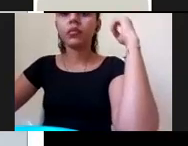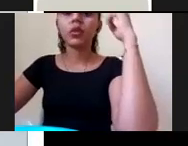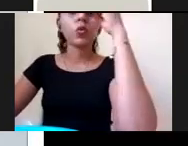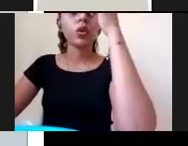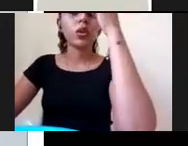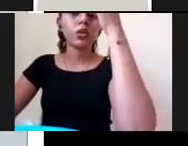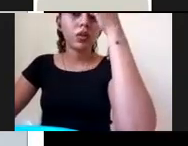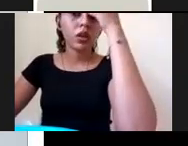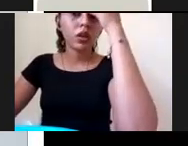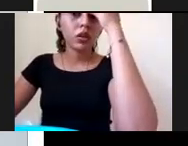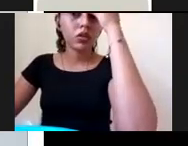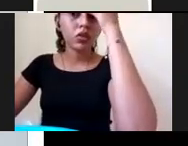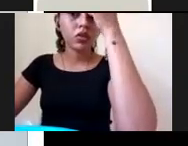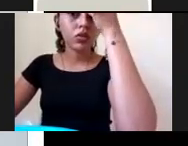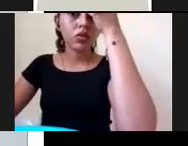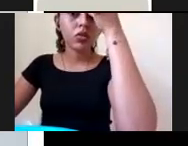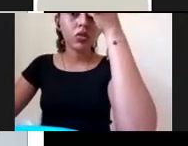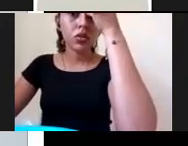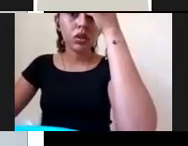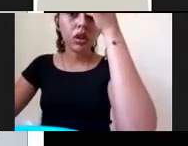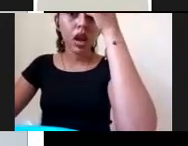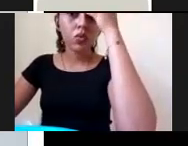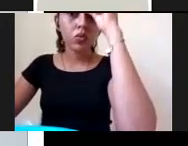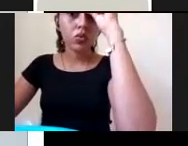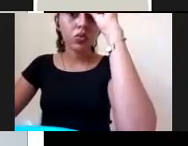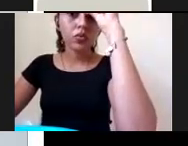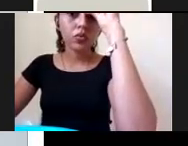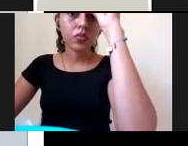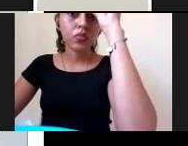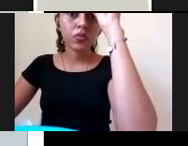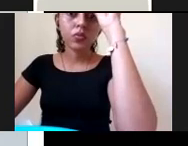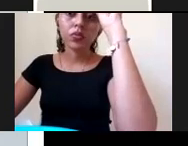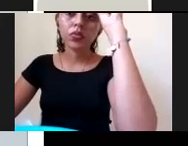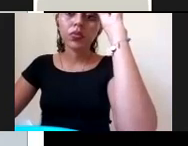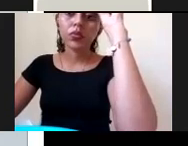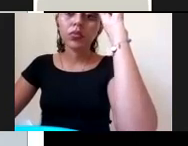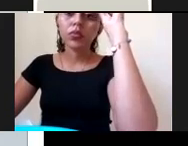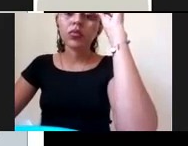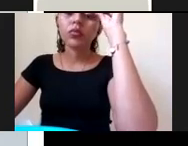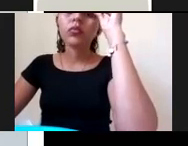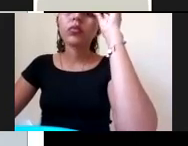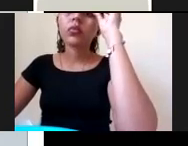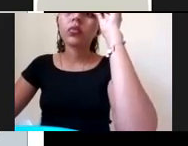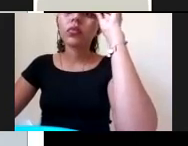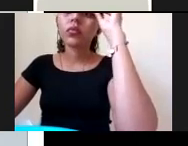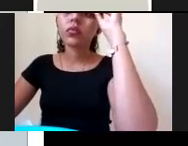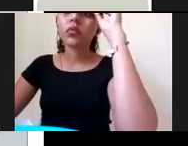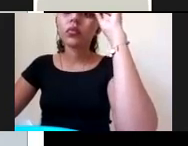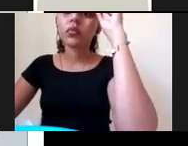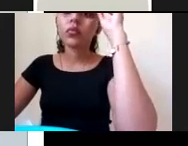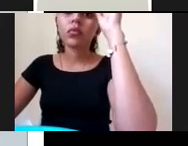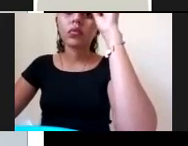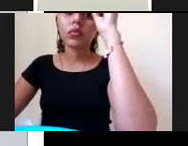ausculta, né? Não é escuta, é ausculta, viu? A ausculta é